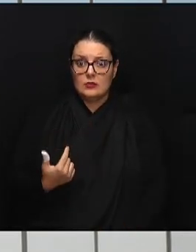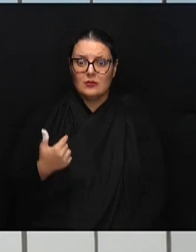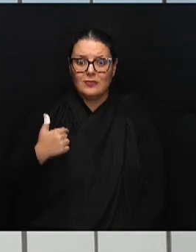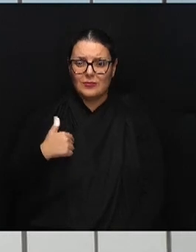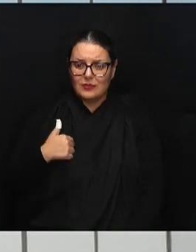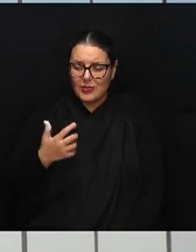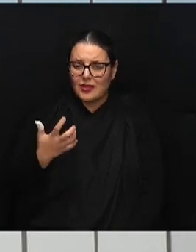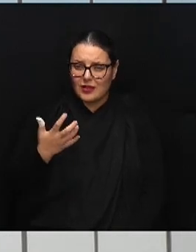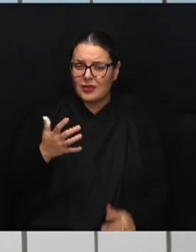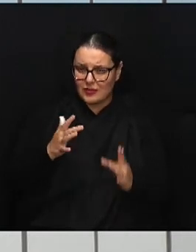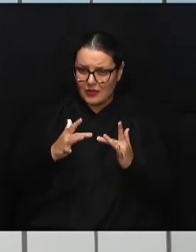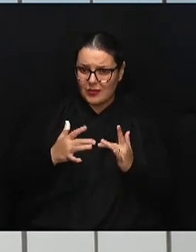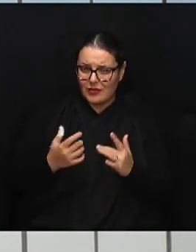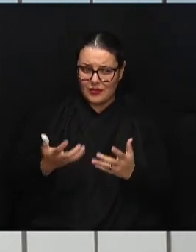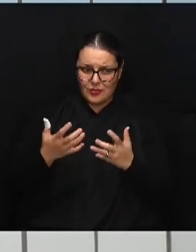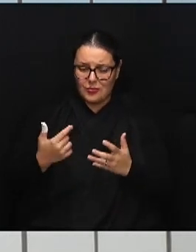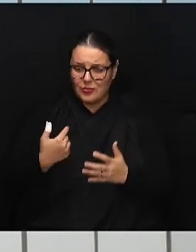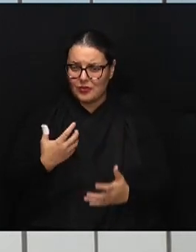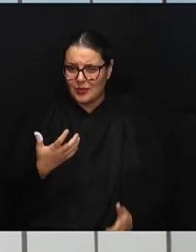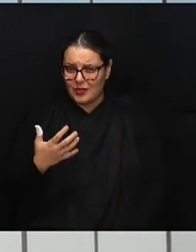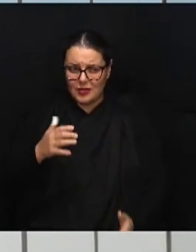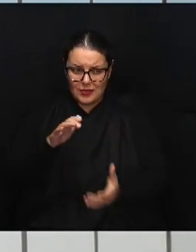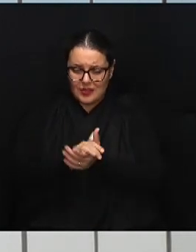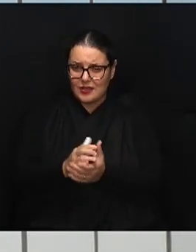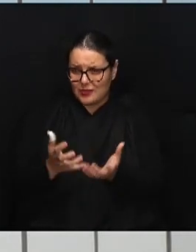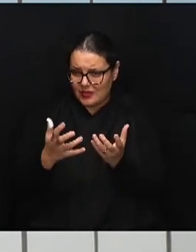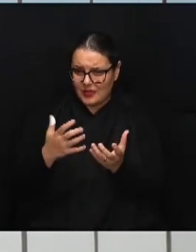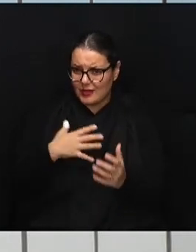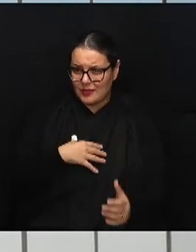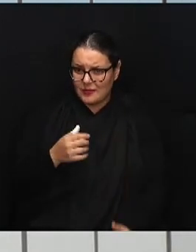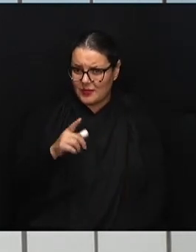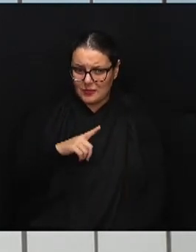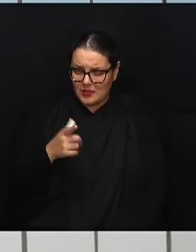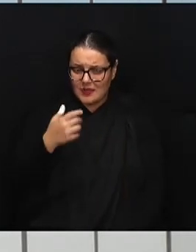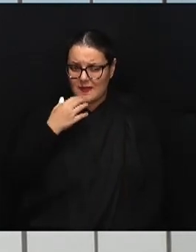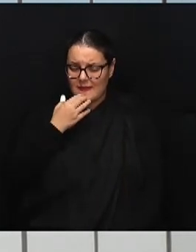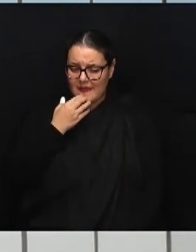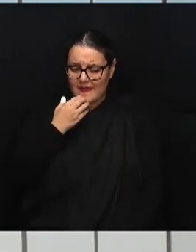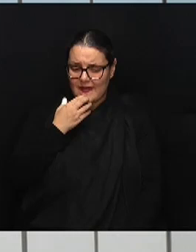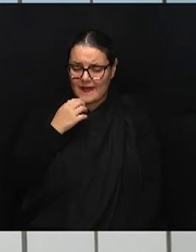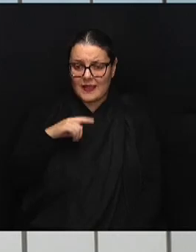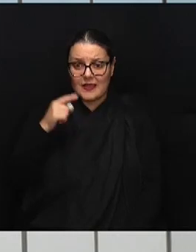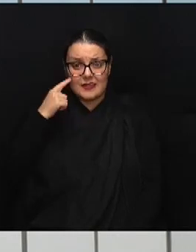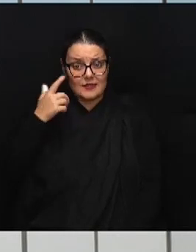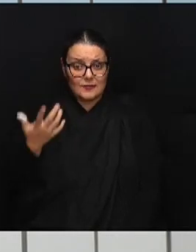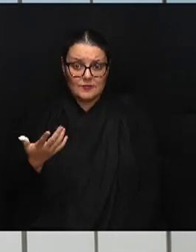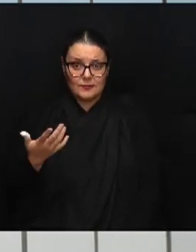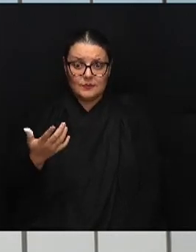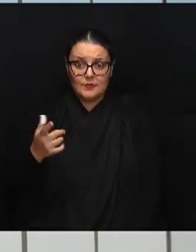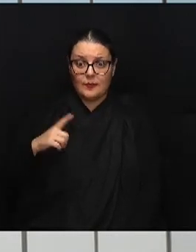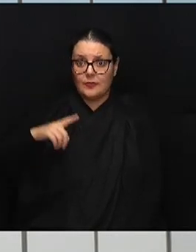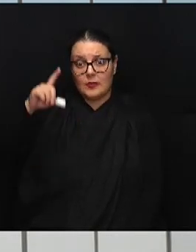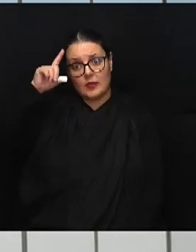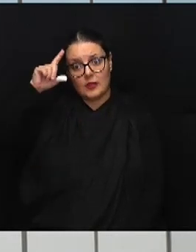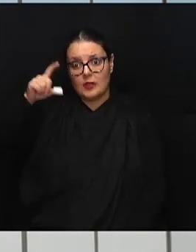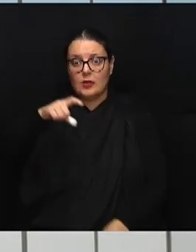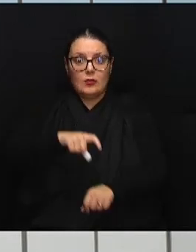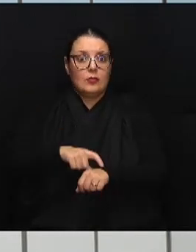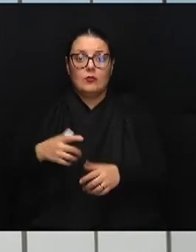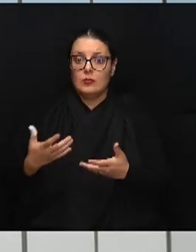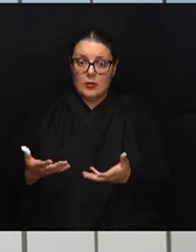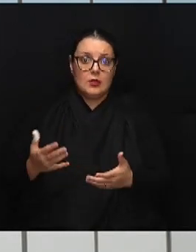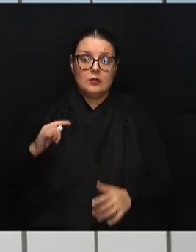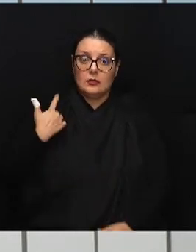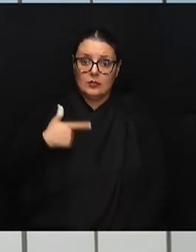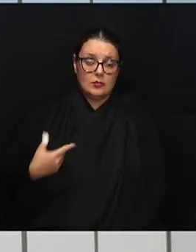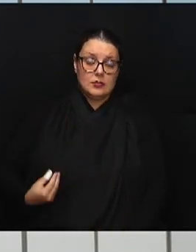quero namorar, eu quero casar, eu quero ter filho. A gente tem essa noção de que existe uma data e uma época para isso na